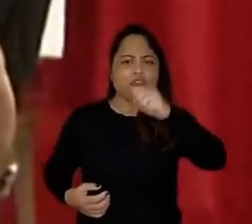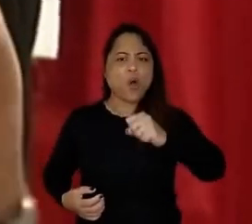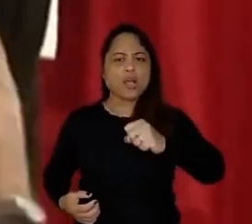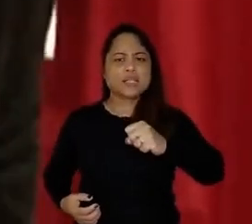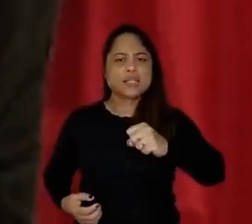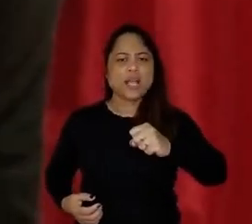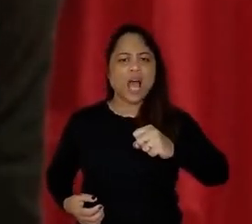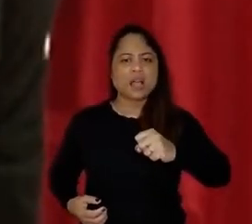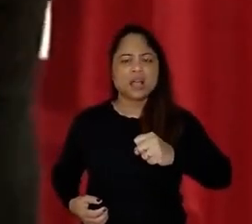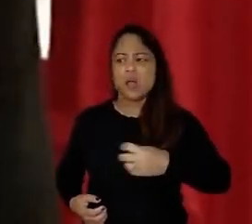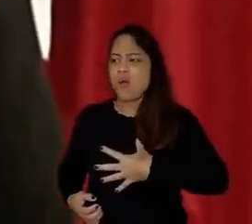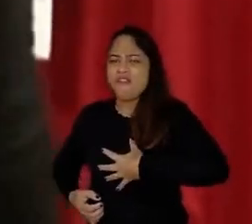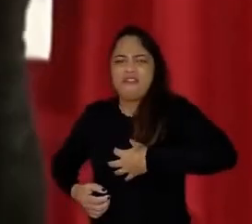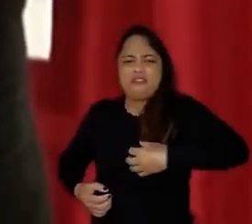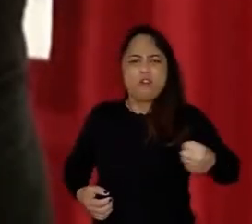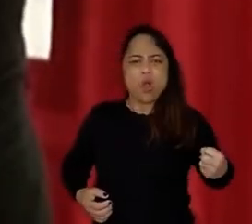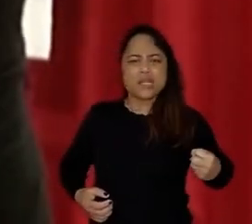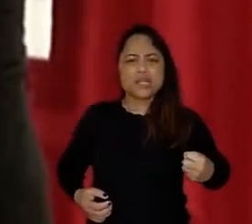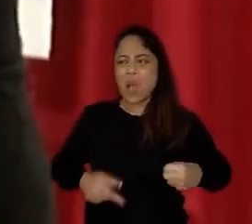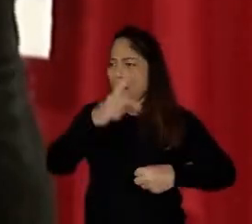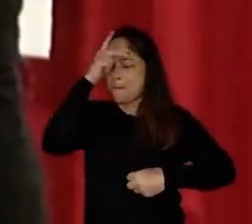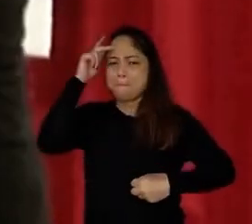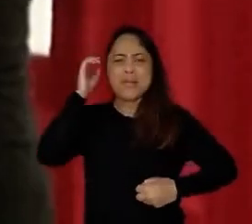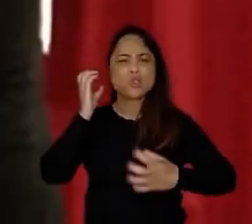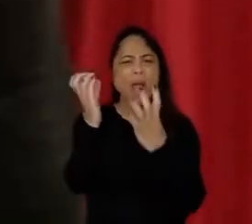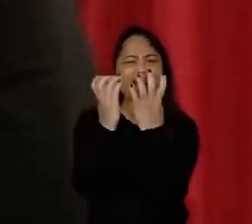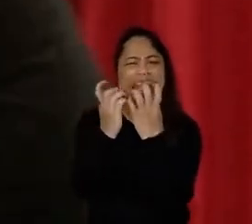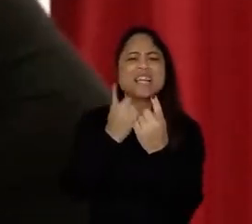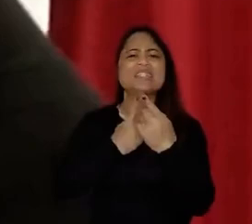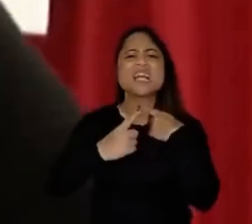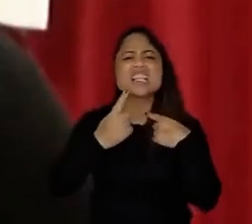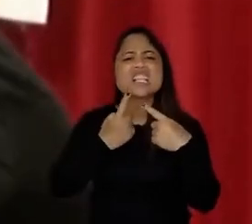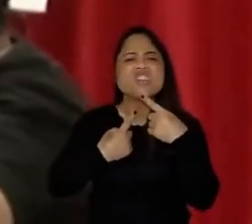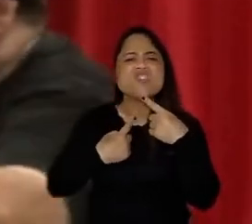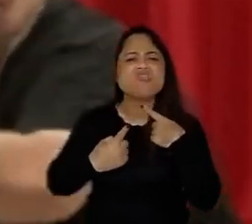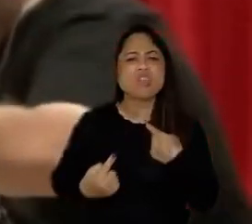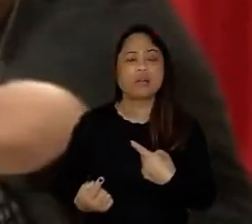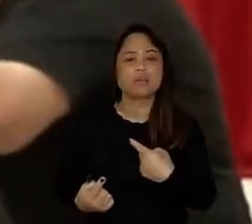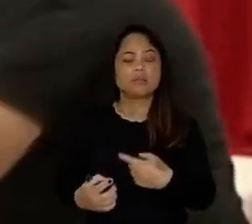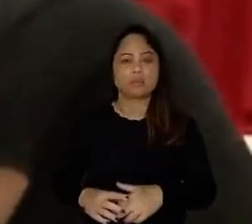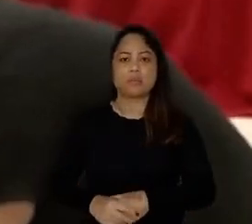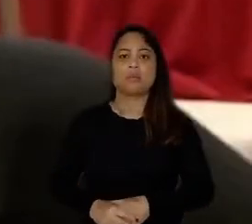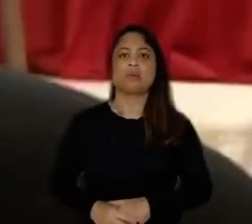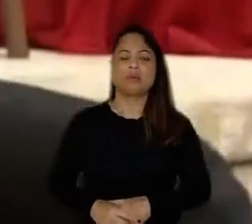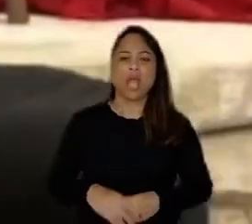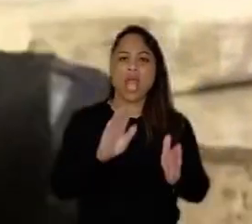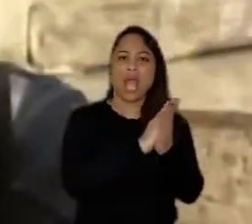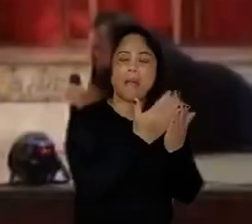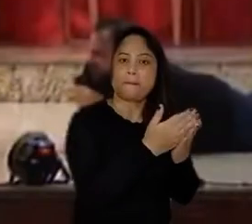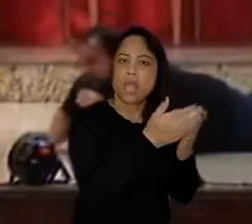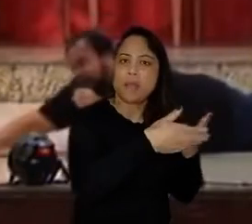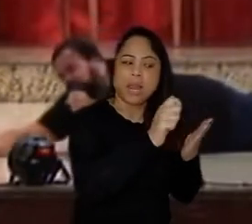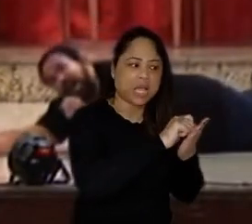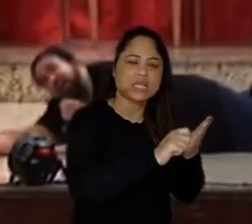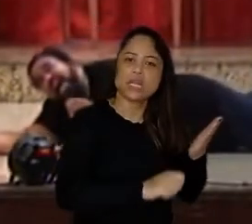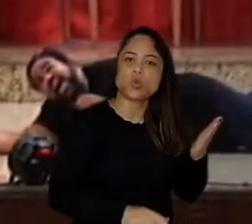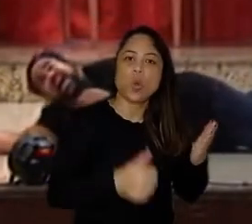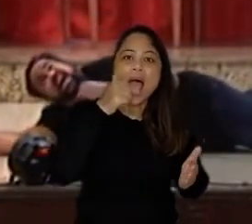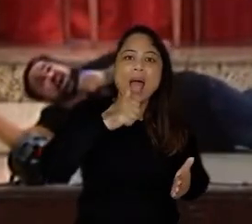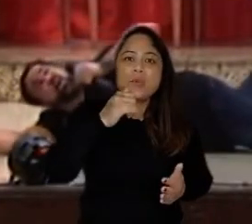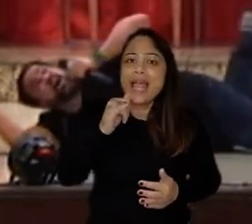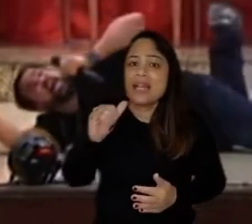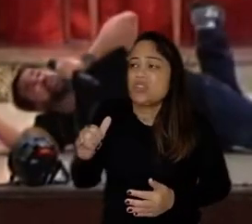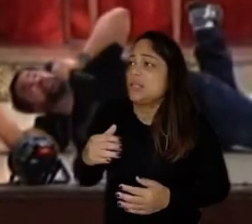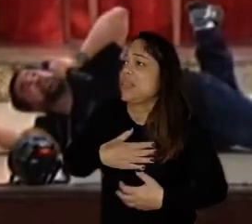sendo arrancada na marra por uma pessoa. A Bíblia diz que a mulher se jogou aos pés dele e falou: sou